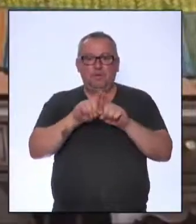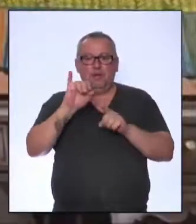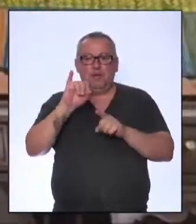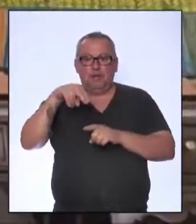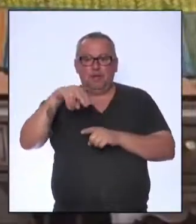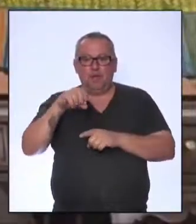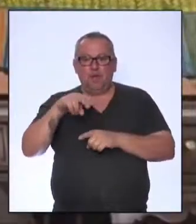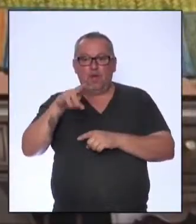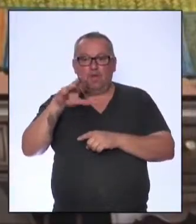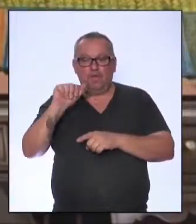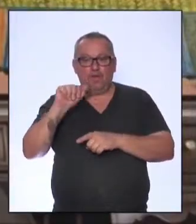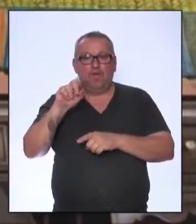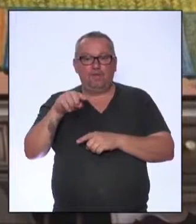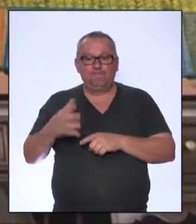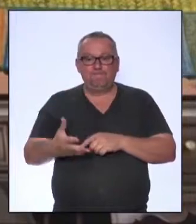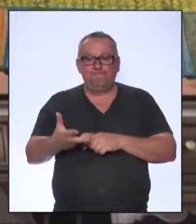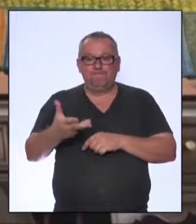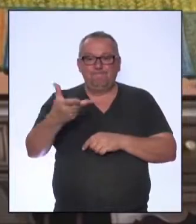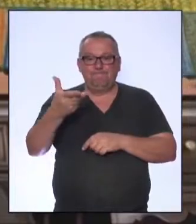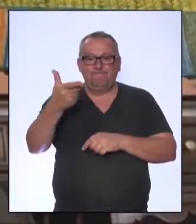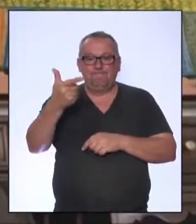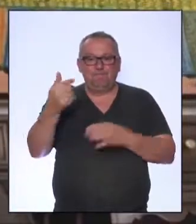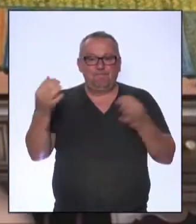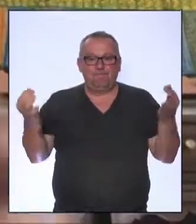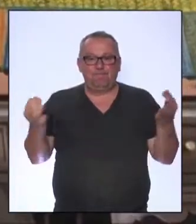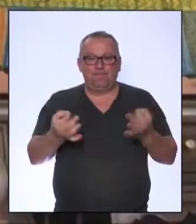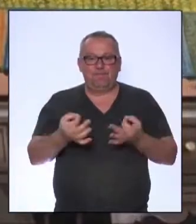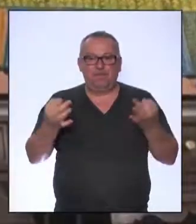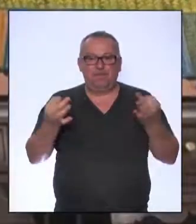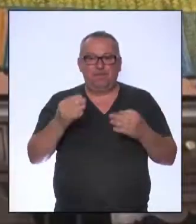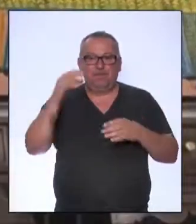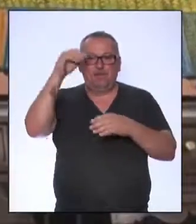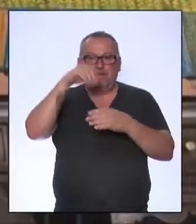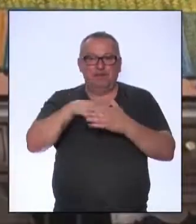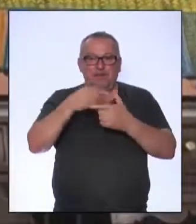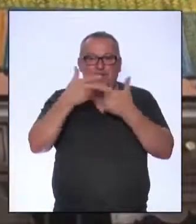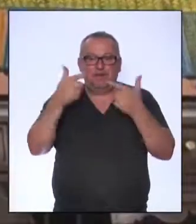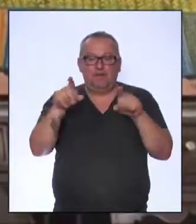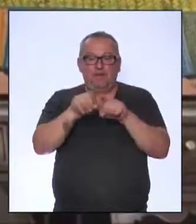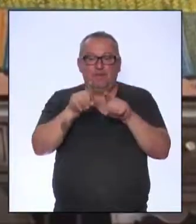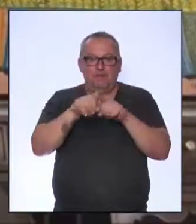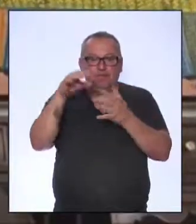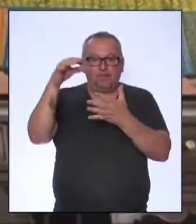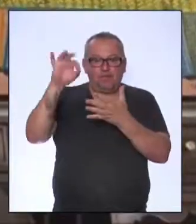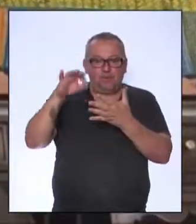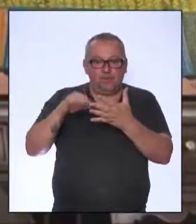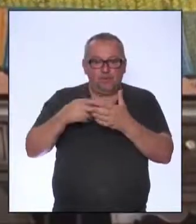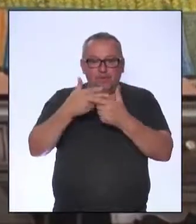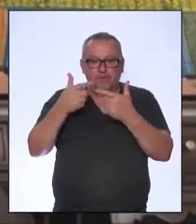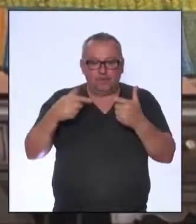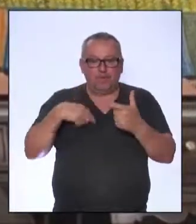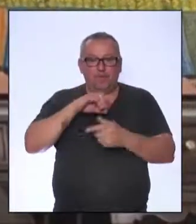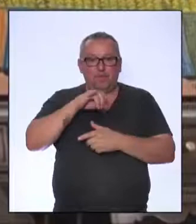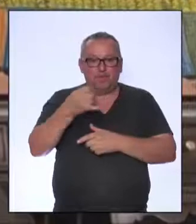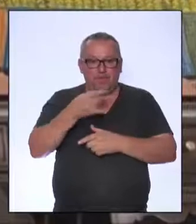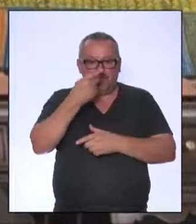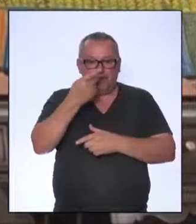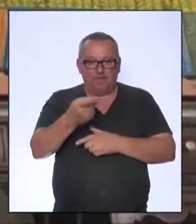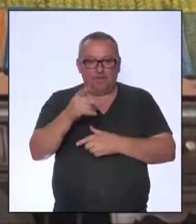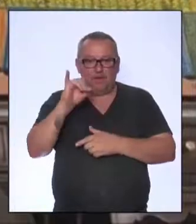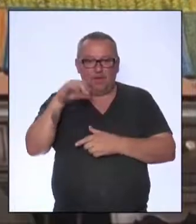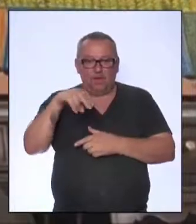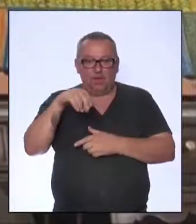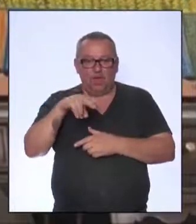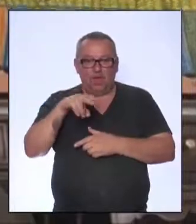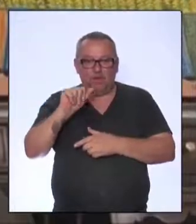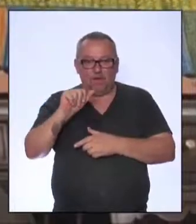realmente é fantástico. E dentro daquela coisa de corrigir algumas confusões, eu vou até aproveitar que você falou do Inova,